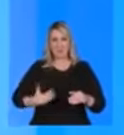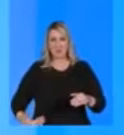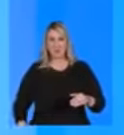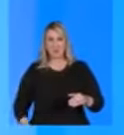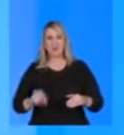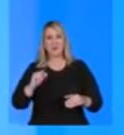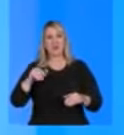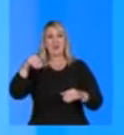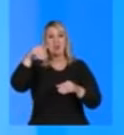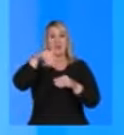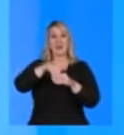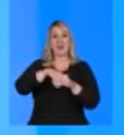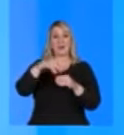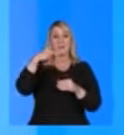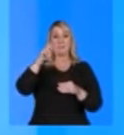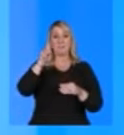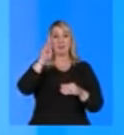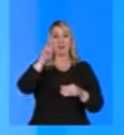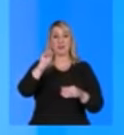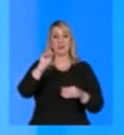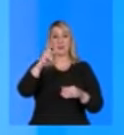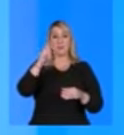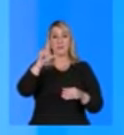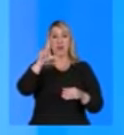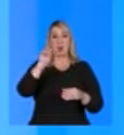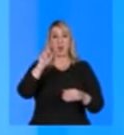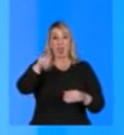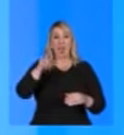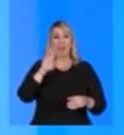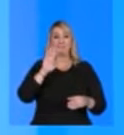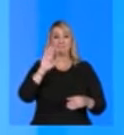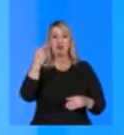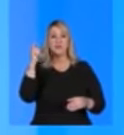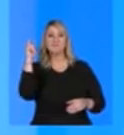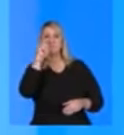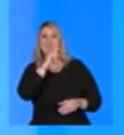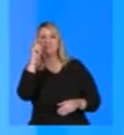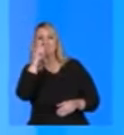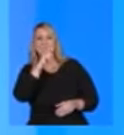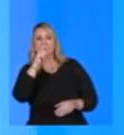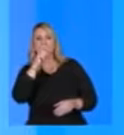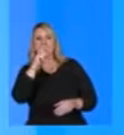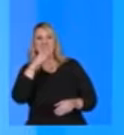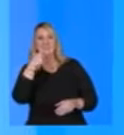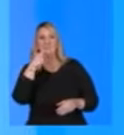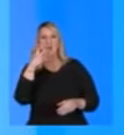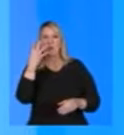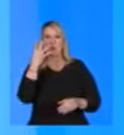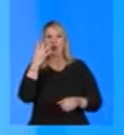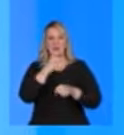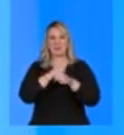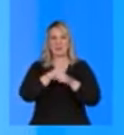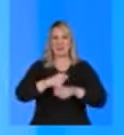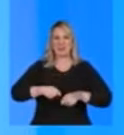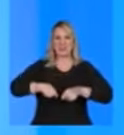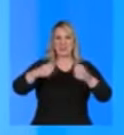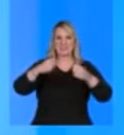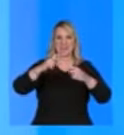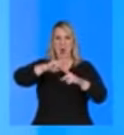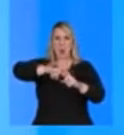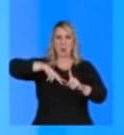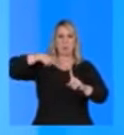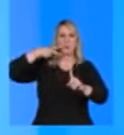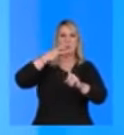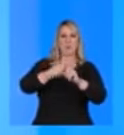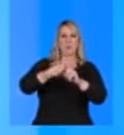que a candidatura do Pedro Paulo é fake é falsa é mentirosa Ele diz que vai em 4 anos gastar o dobro